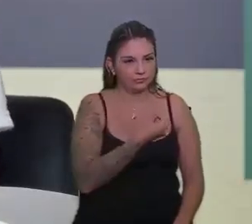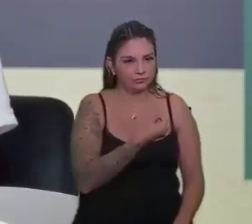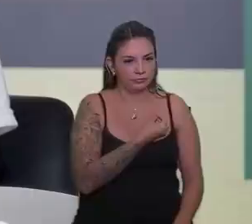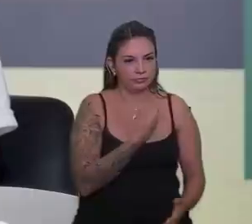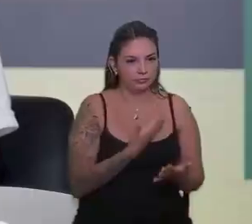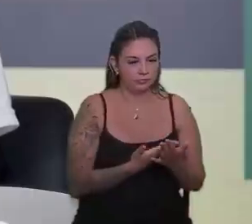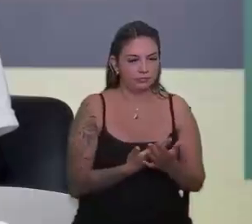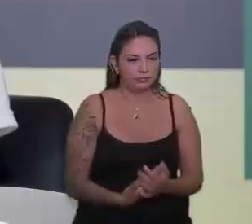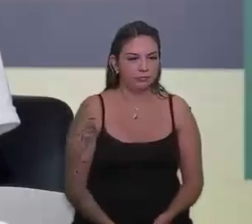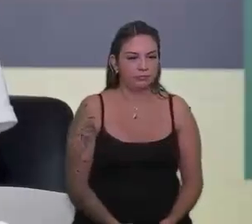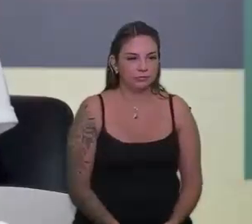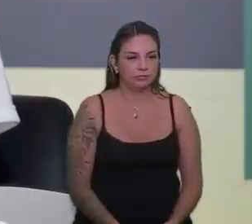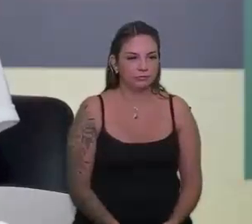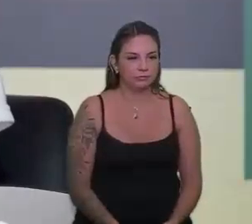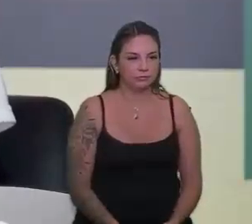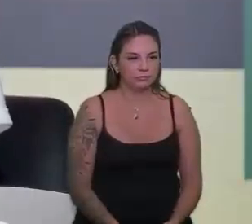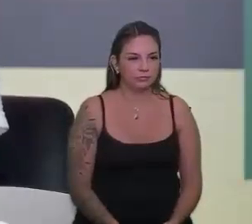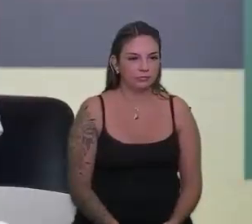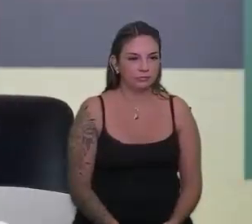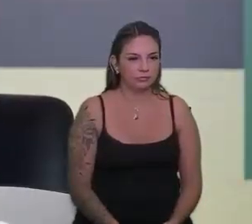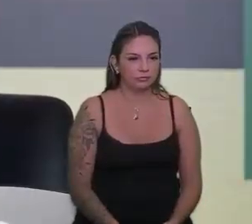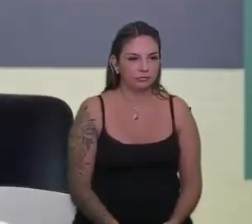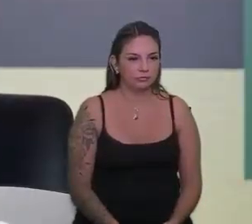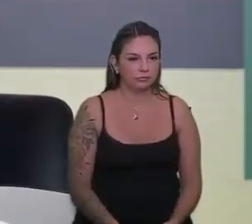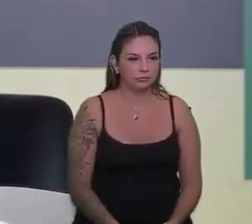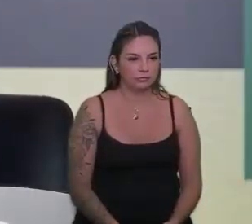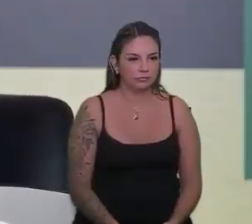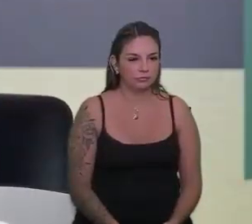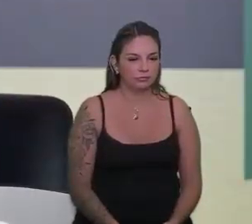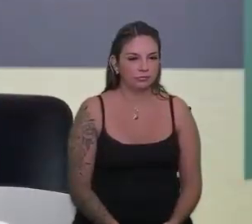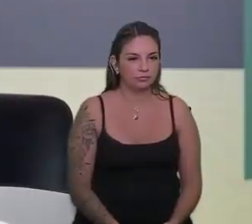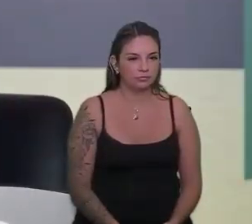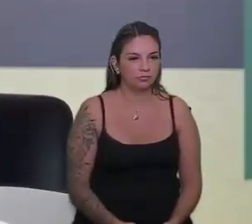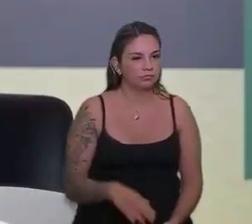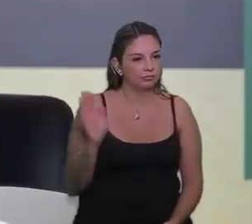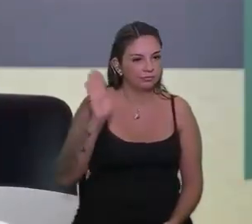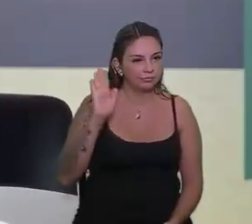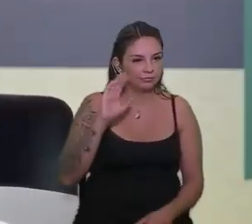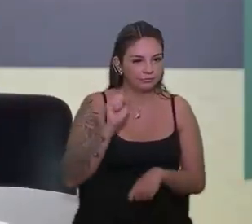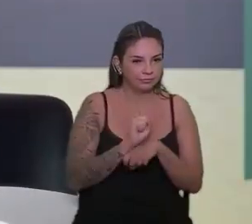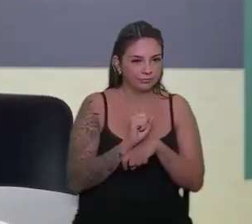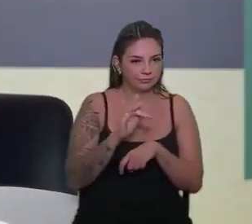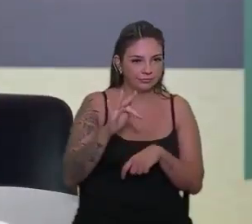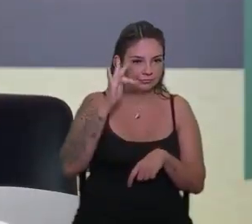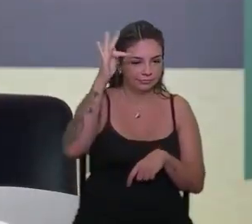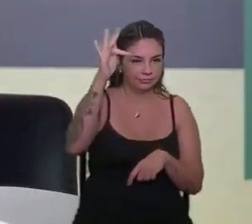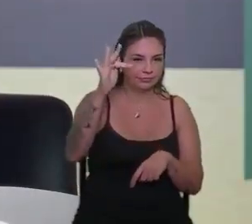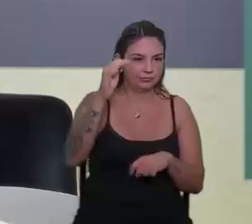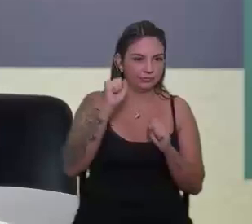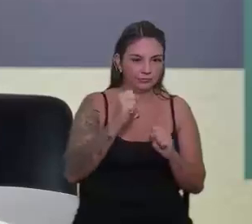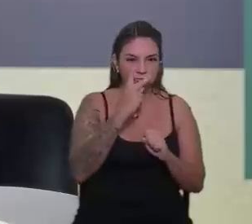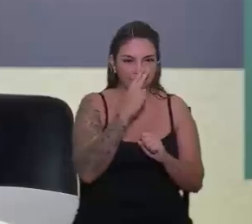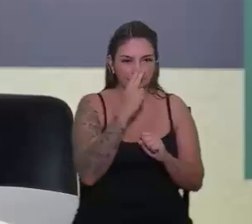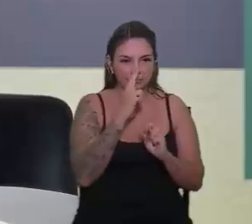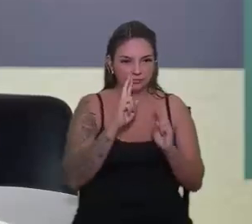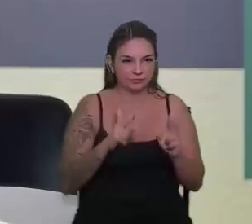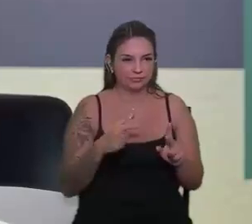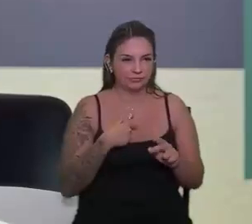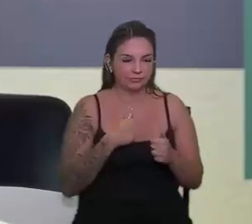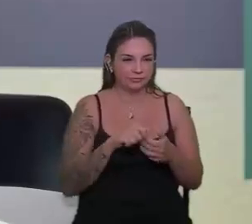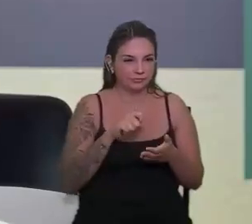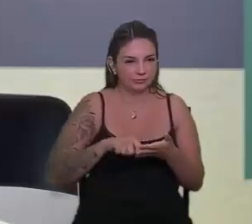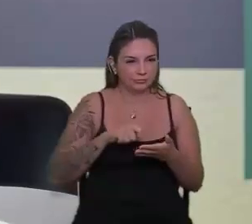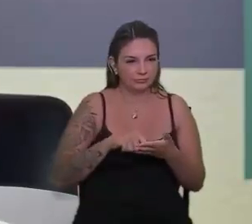e a escola. Então, eu vou ler aqui rapidinho, é um trechinho bem do início. Oi, esperança do futuro. Pode parecer estranho eu